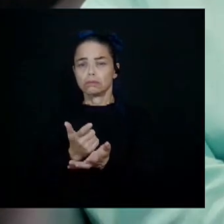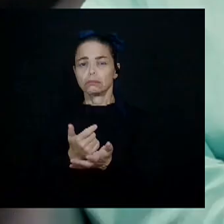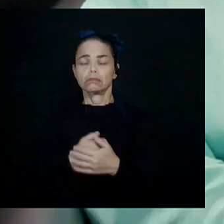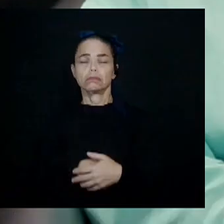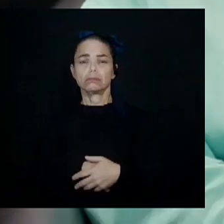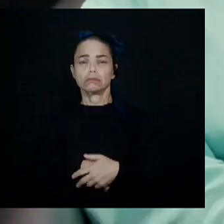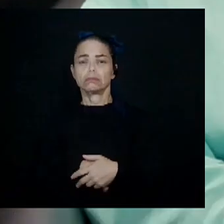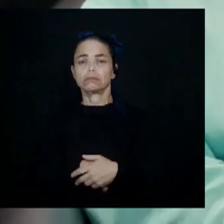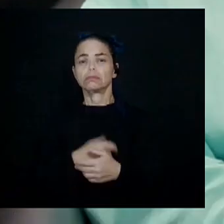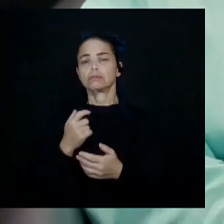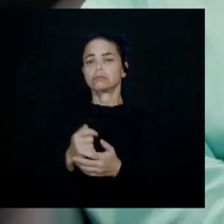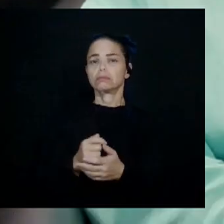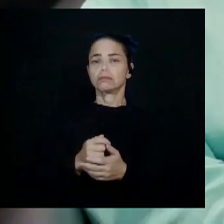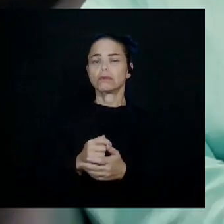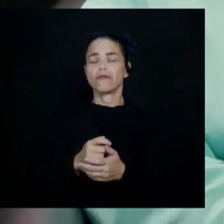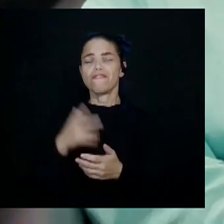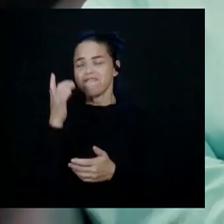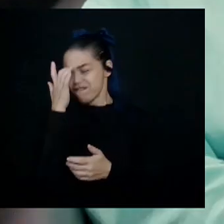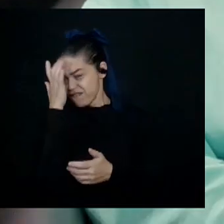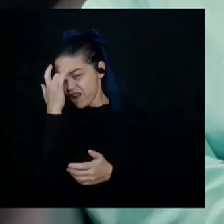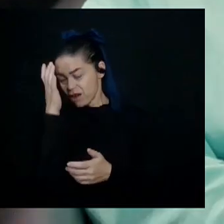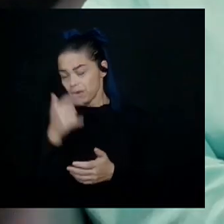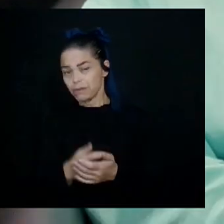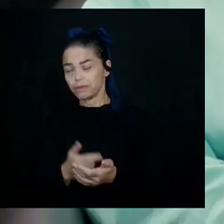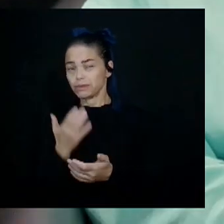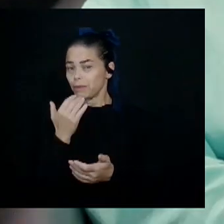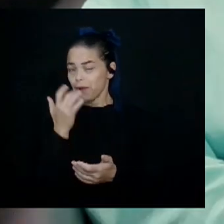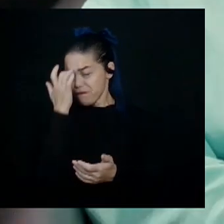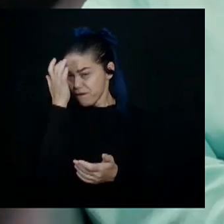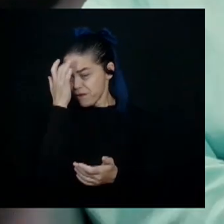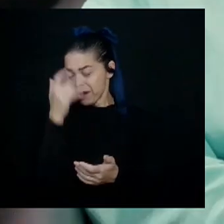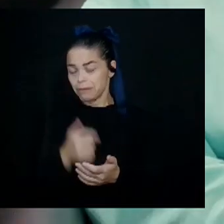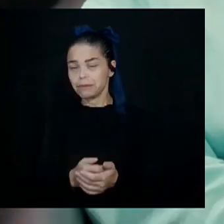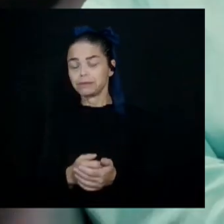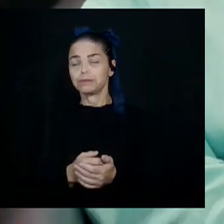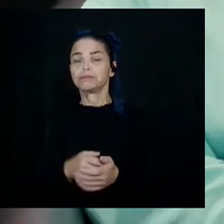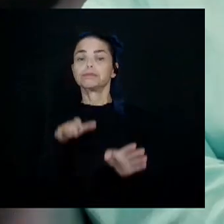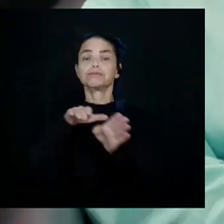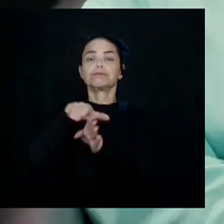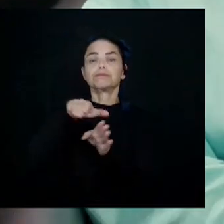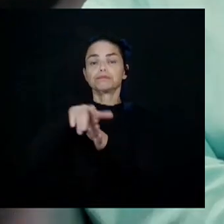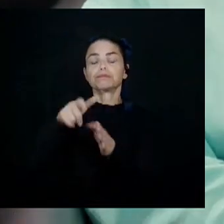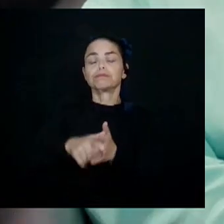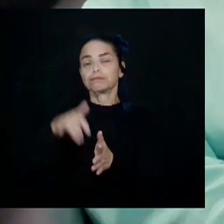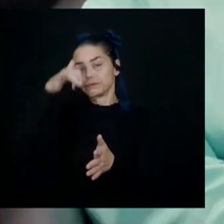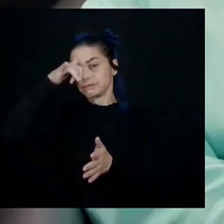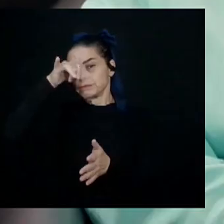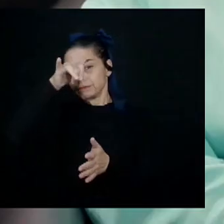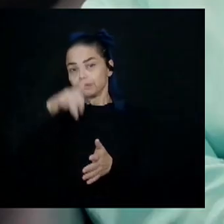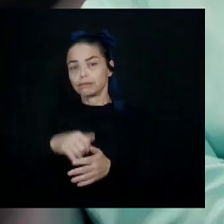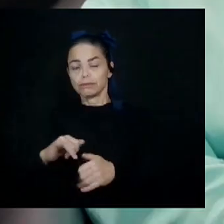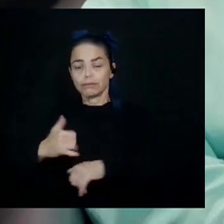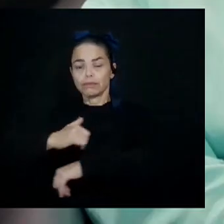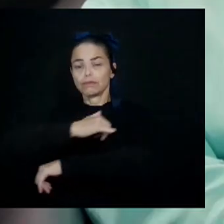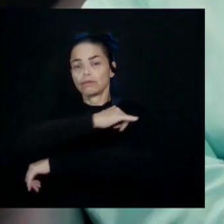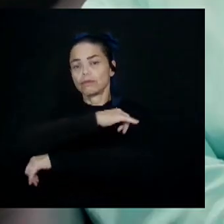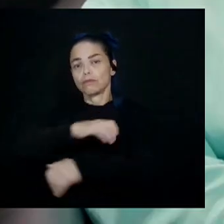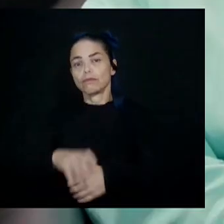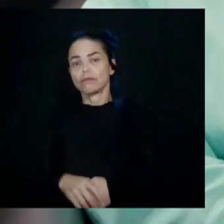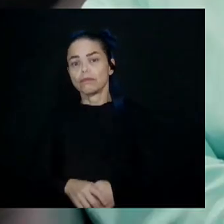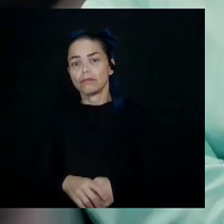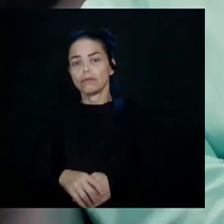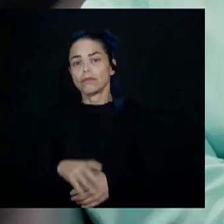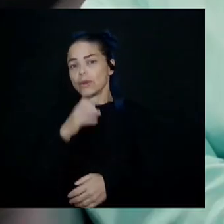ultraprocessados. O que eu recomendo para evitar a obesidade? No fim de semana não